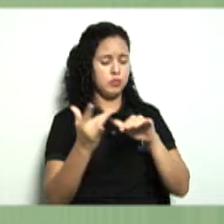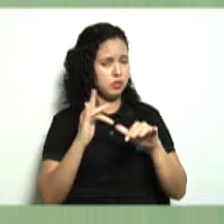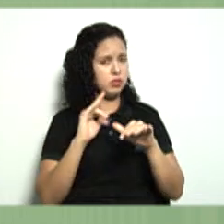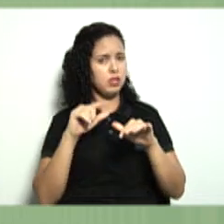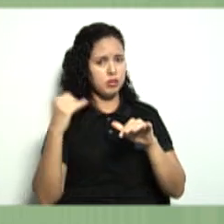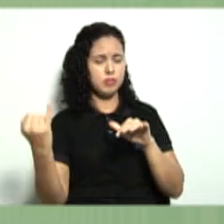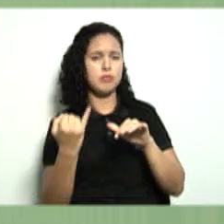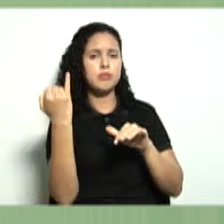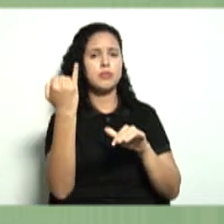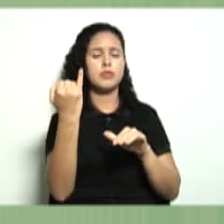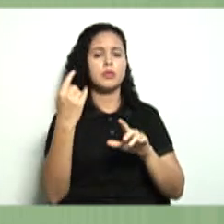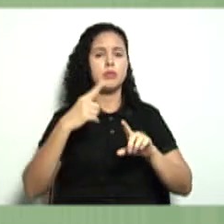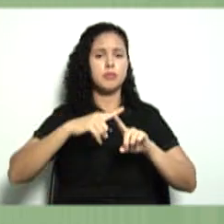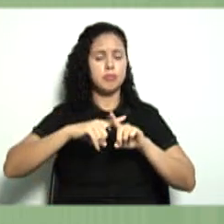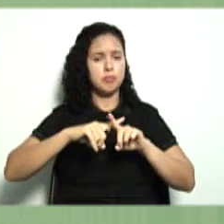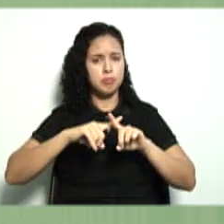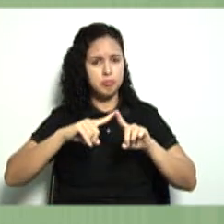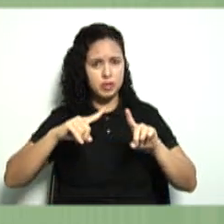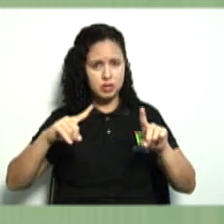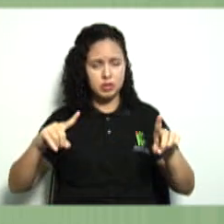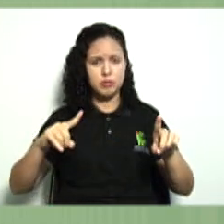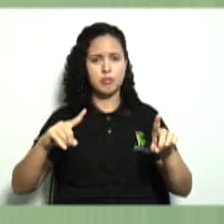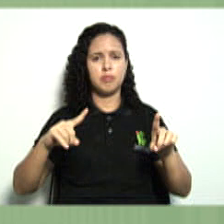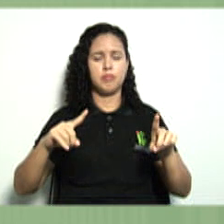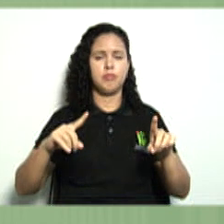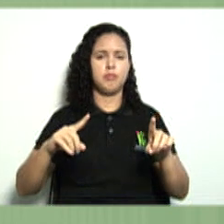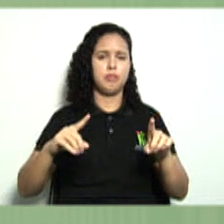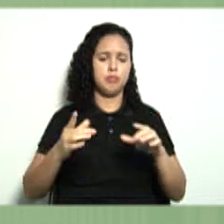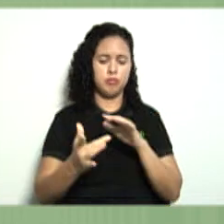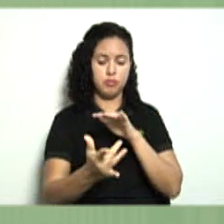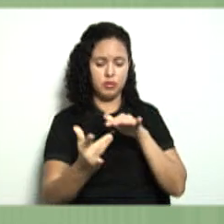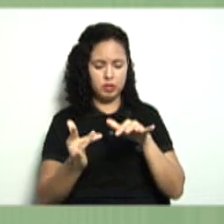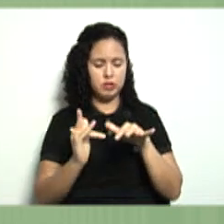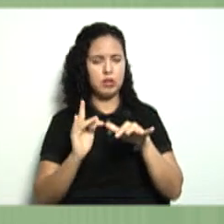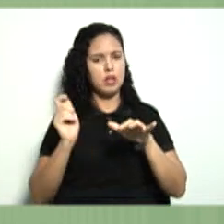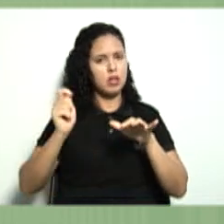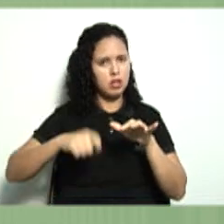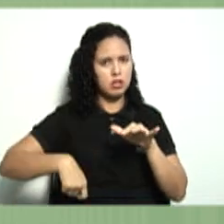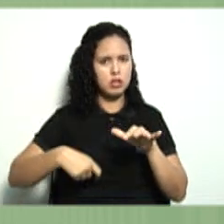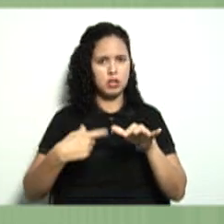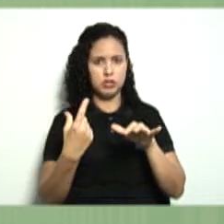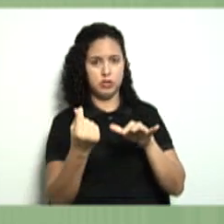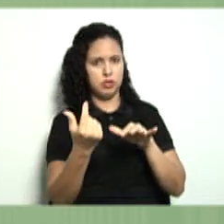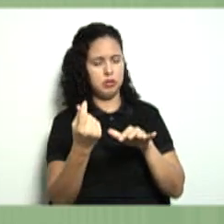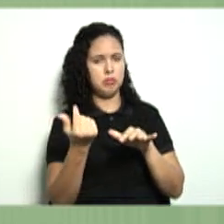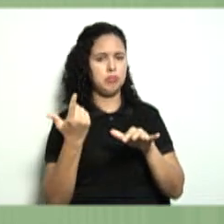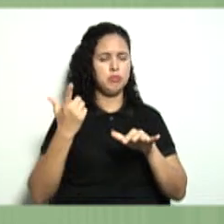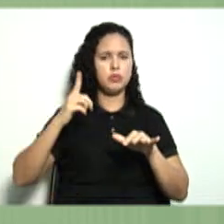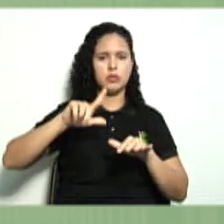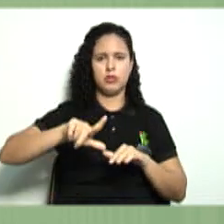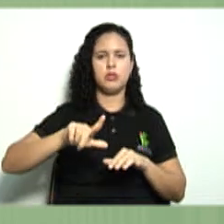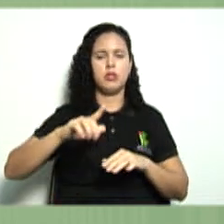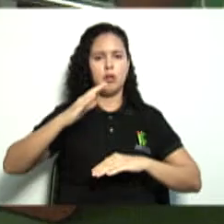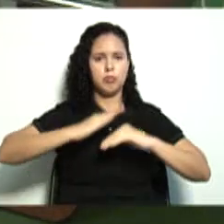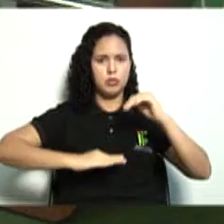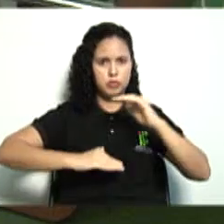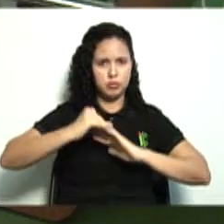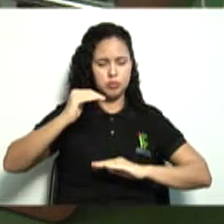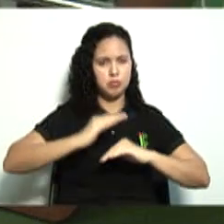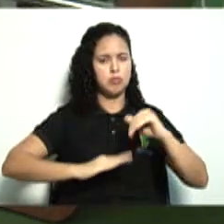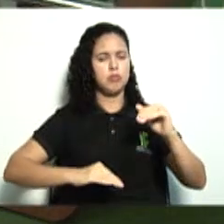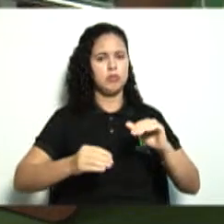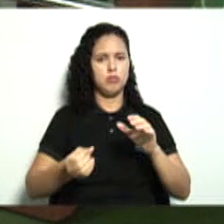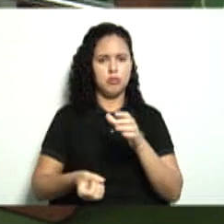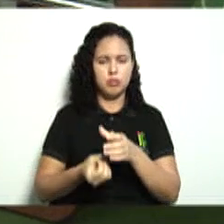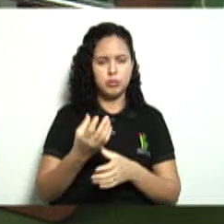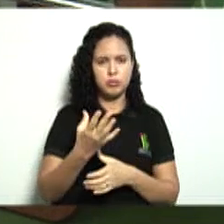seu valor. Né? A gente comentou em aula que as redes sociais tem como a gente ganhar dinheiro com ela, não é isso? Tem. Várias profissões estão surgindo